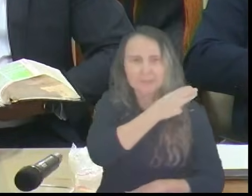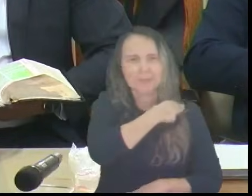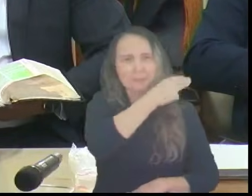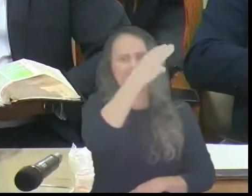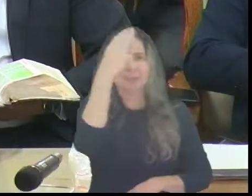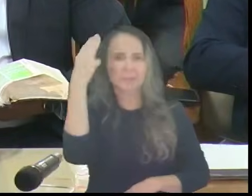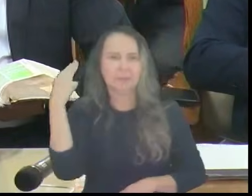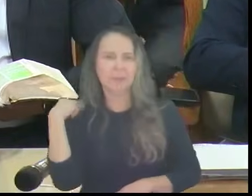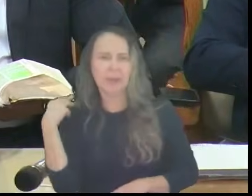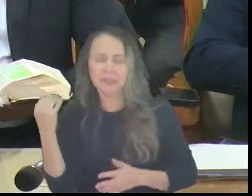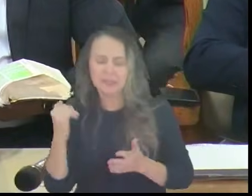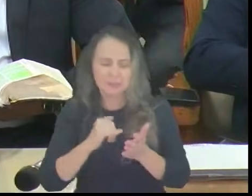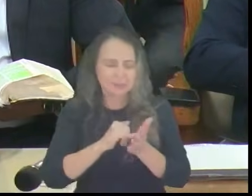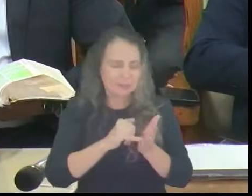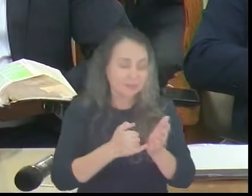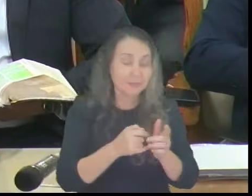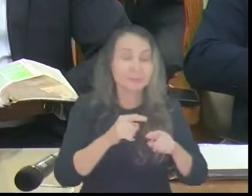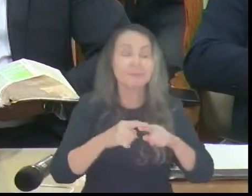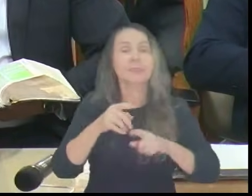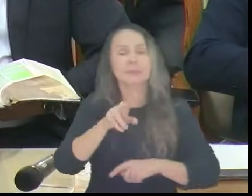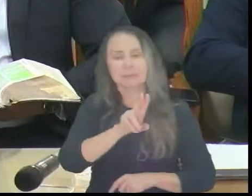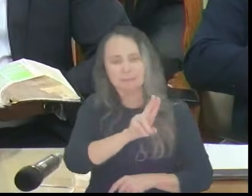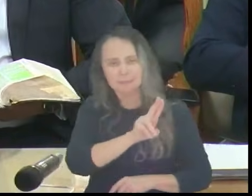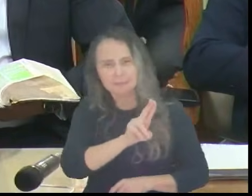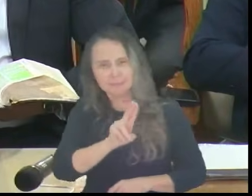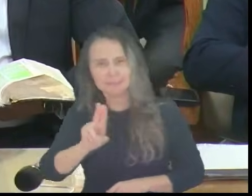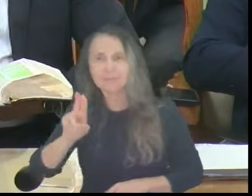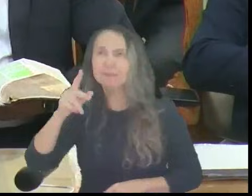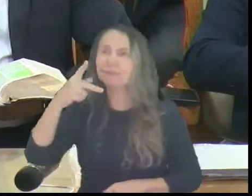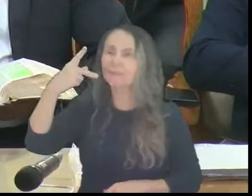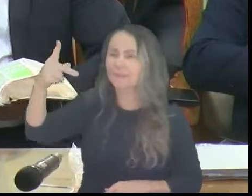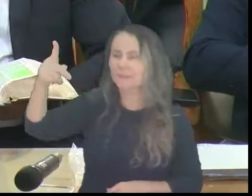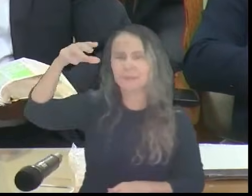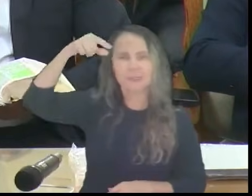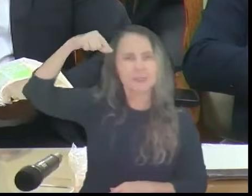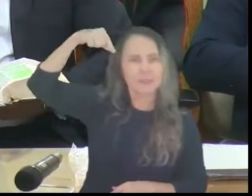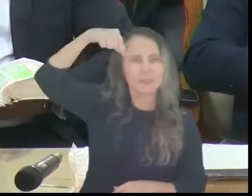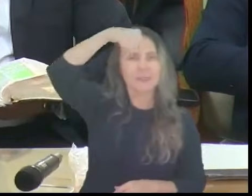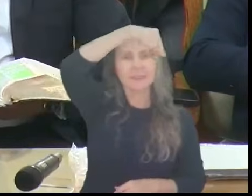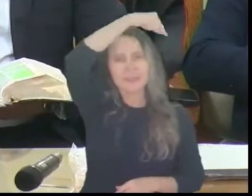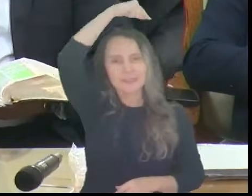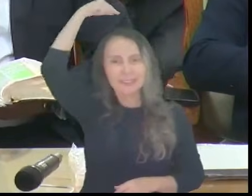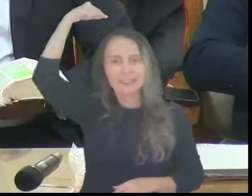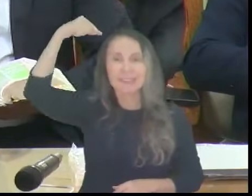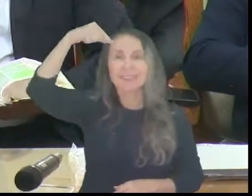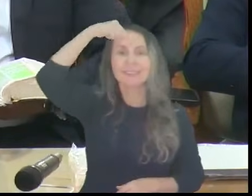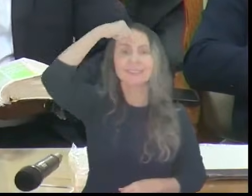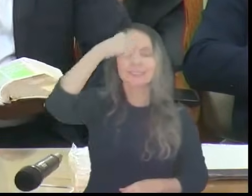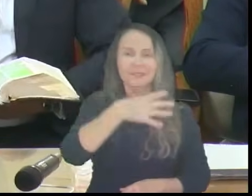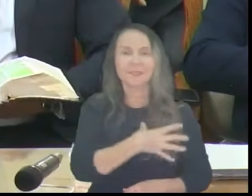de José, é em nome do teu santo Filho Jesus.